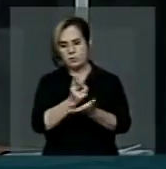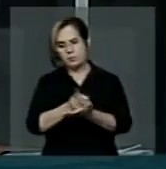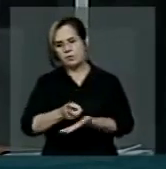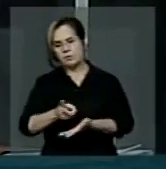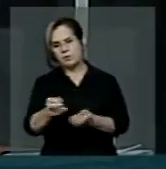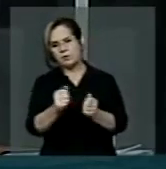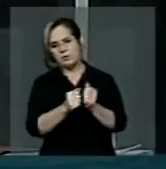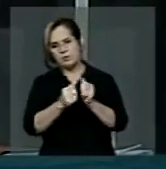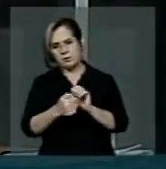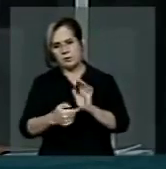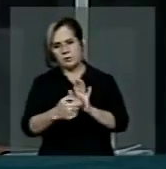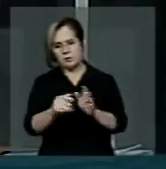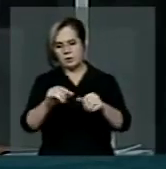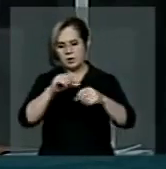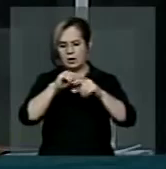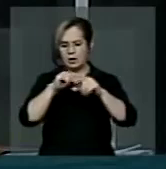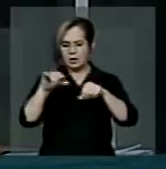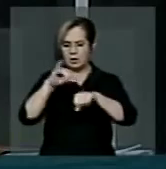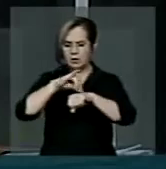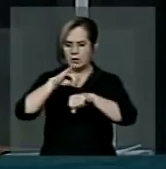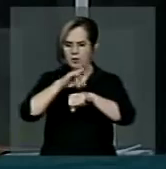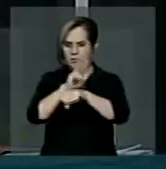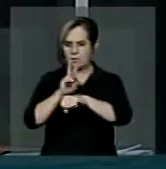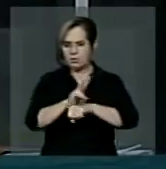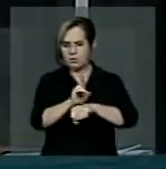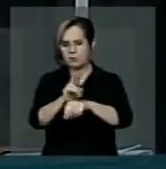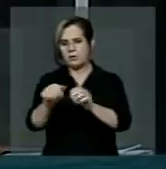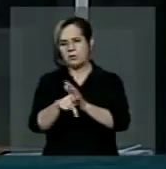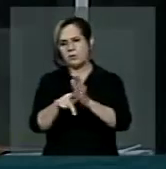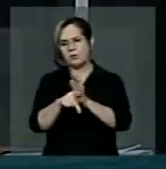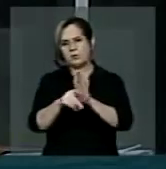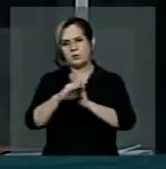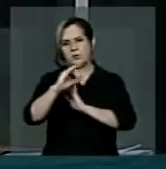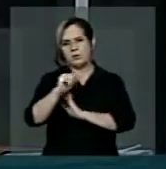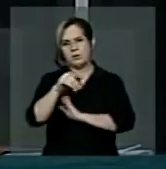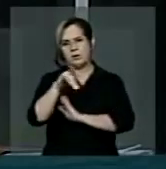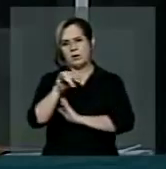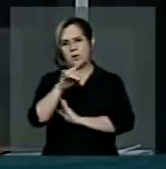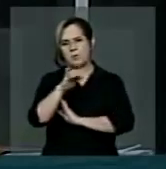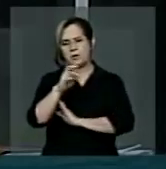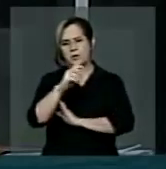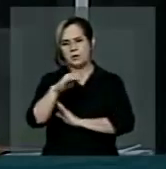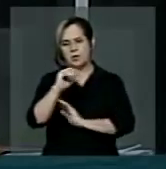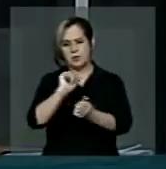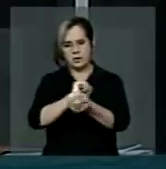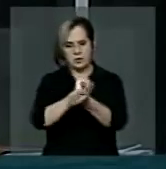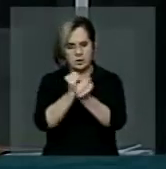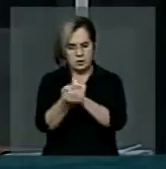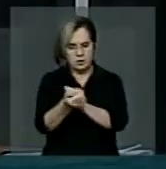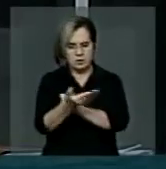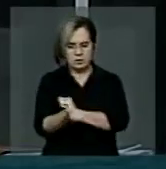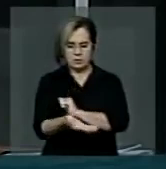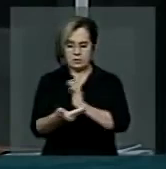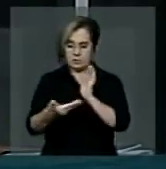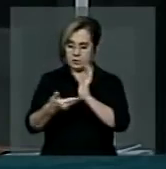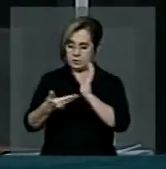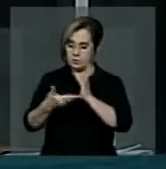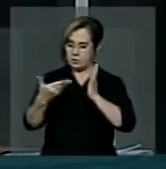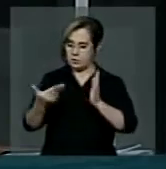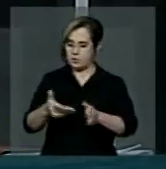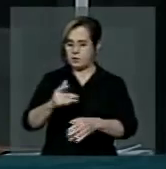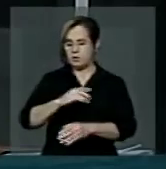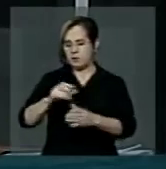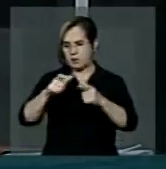atualizada da capitania, da sesmaria, da Casa Grande? Esse parlamento, ocupado majoritariamente por